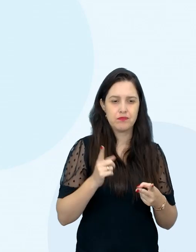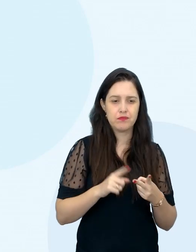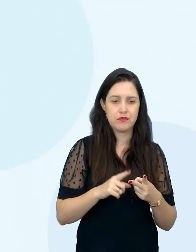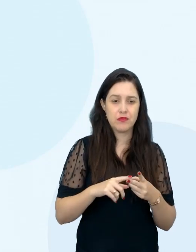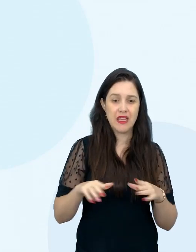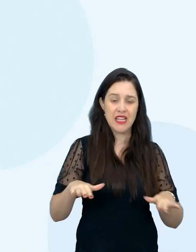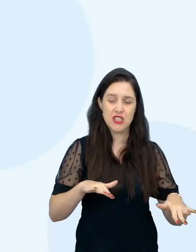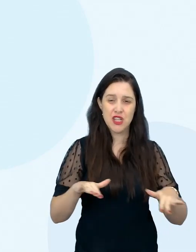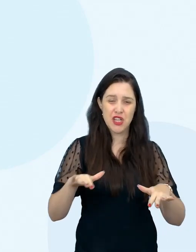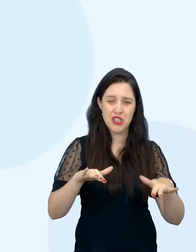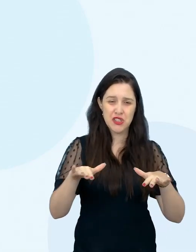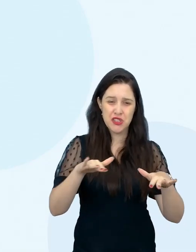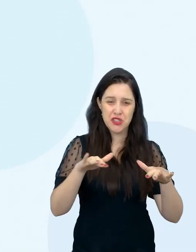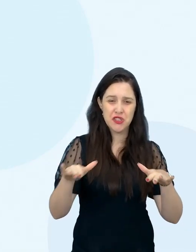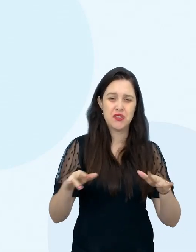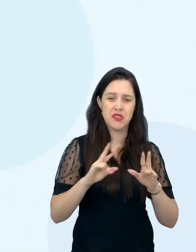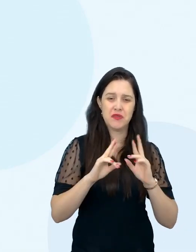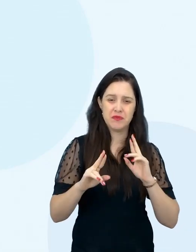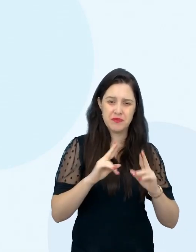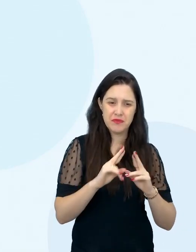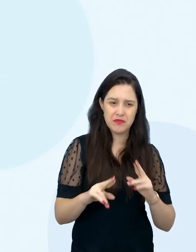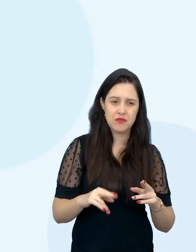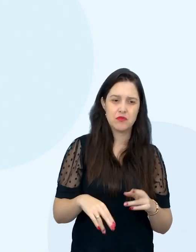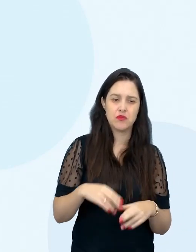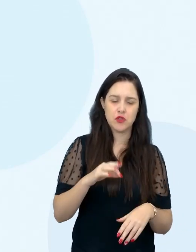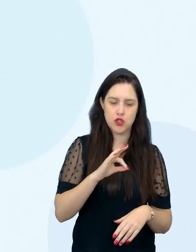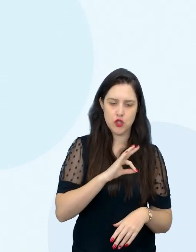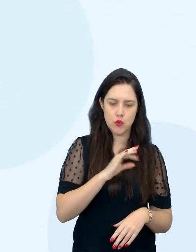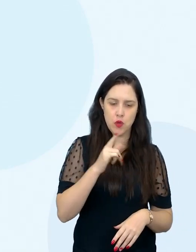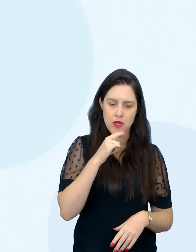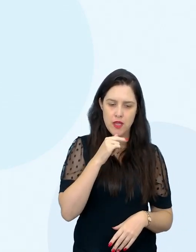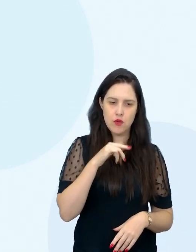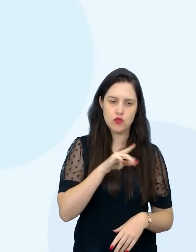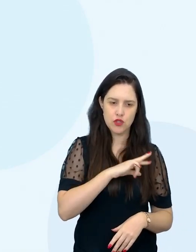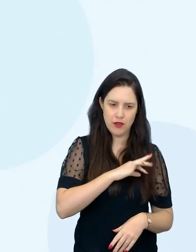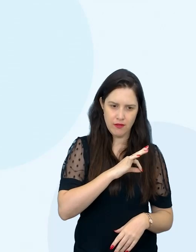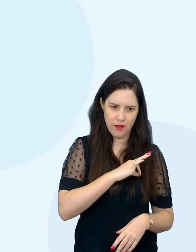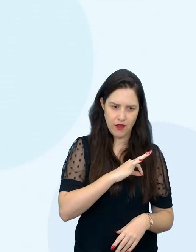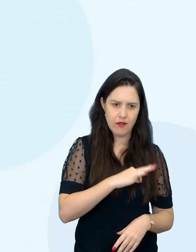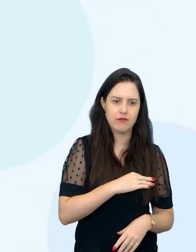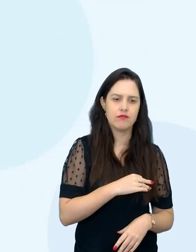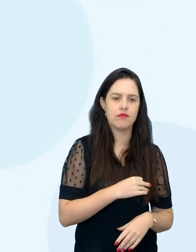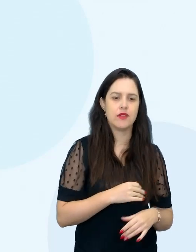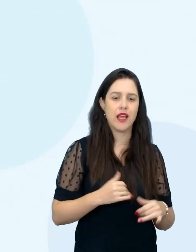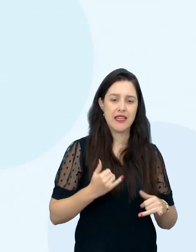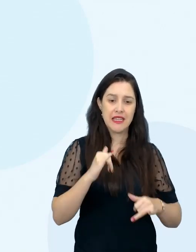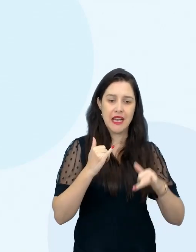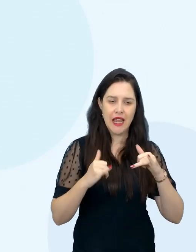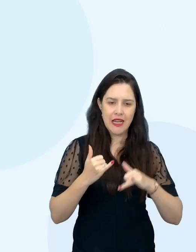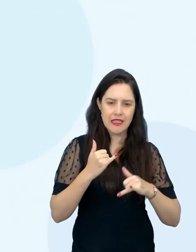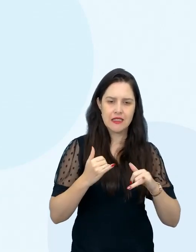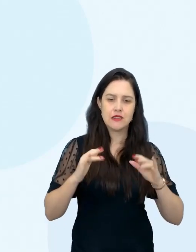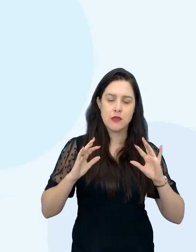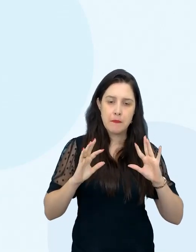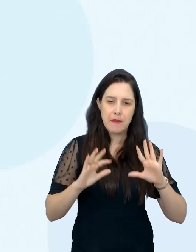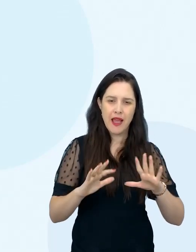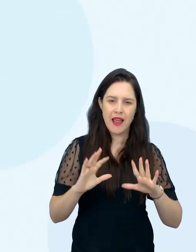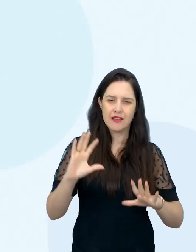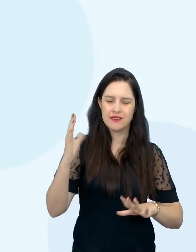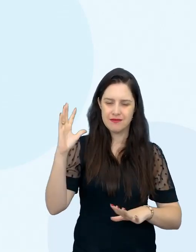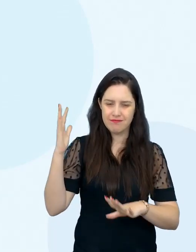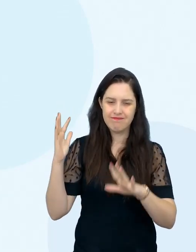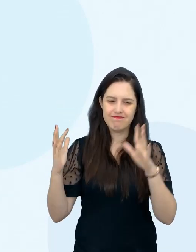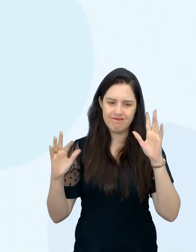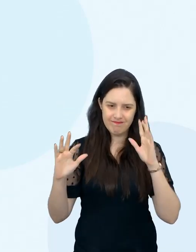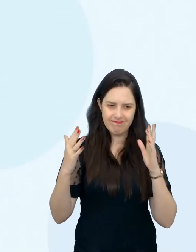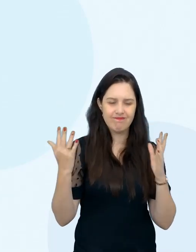As enchentes urbanas e sua relação com a retificação do rio Tietê. As hidrelétricas e seus impactos ambientais.